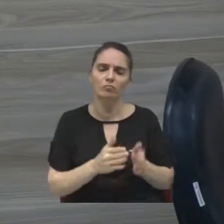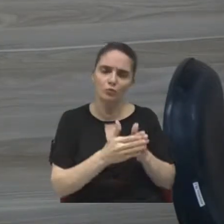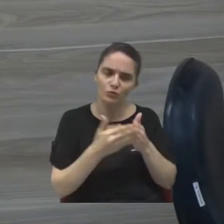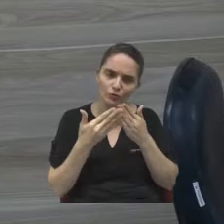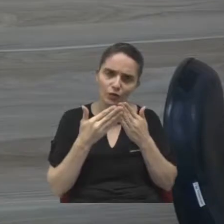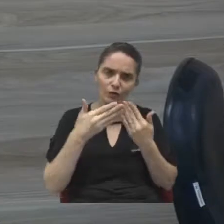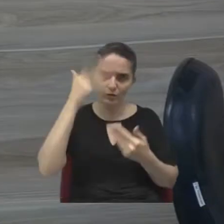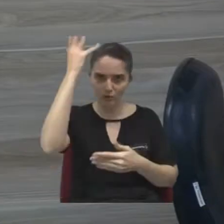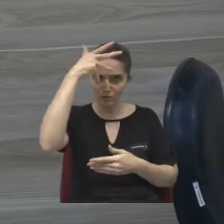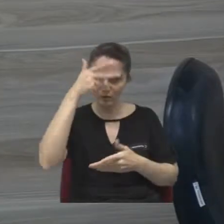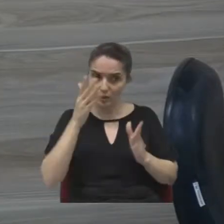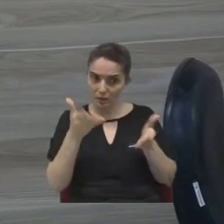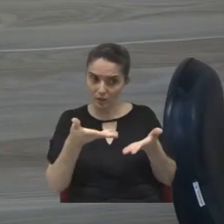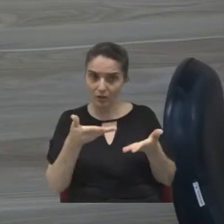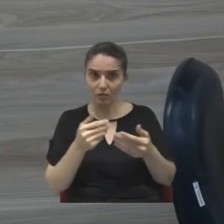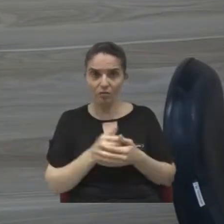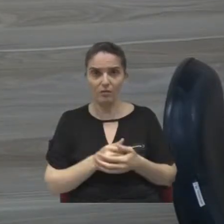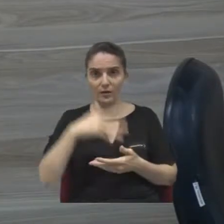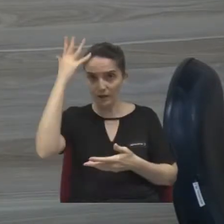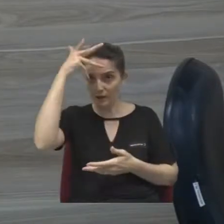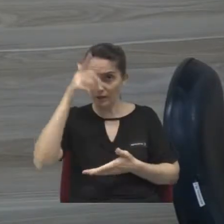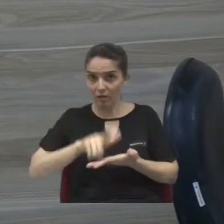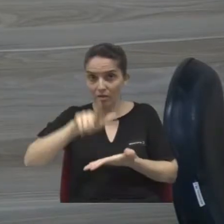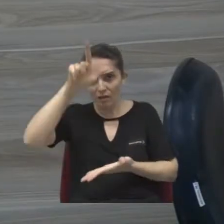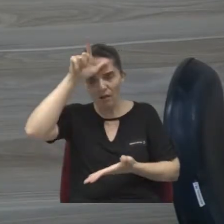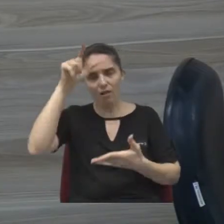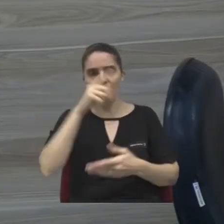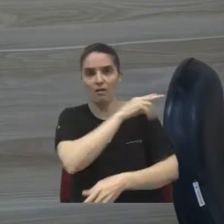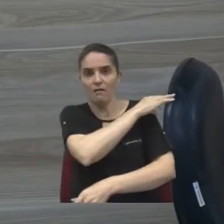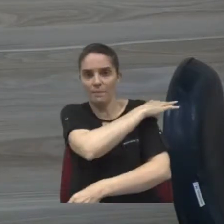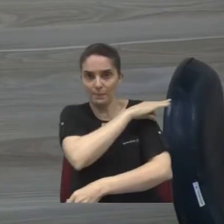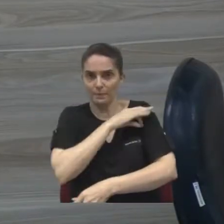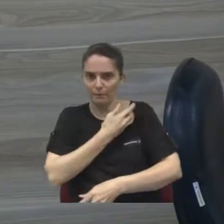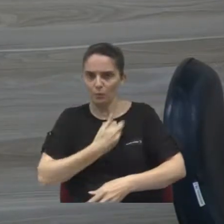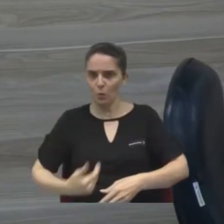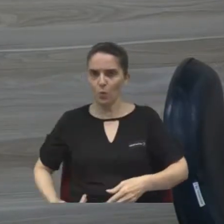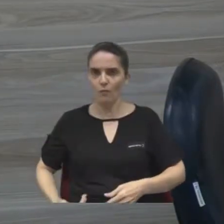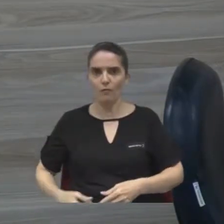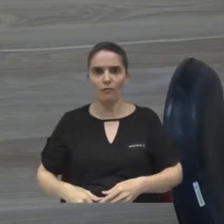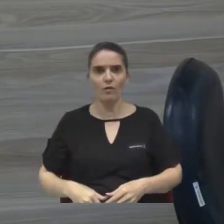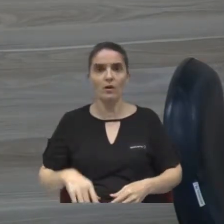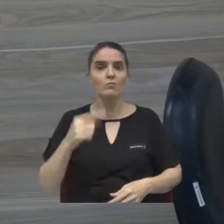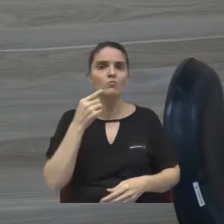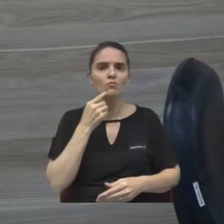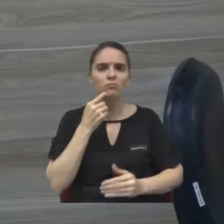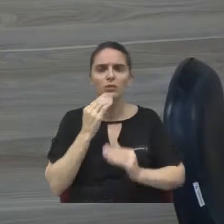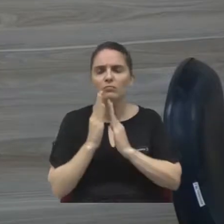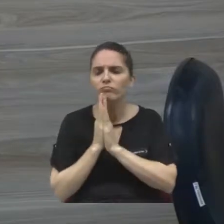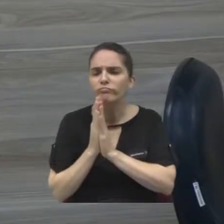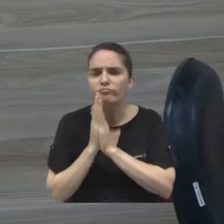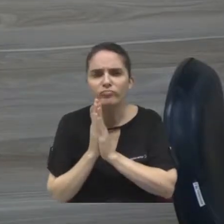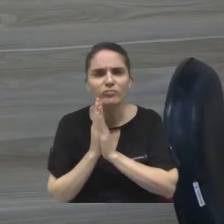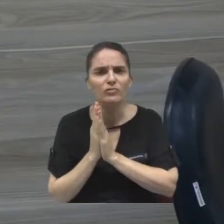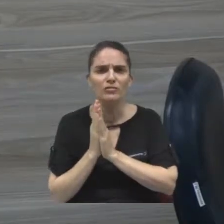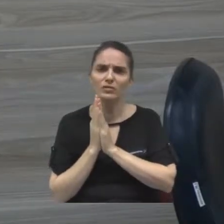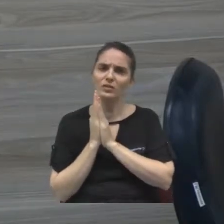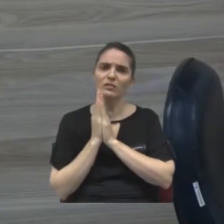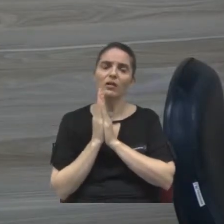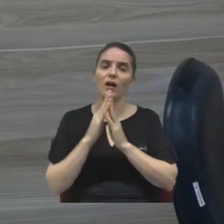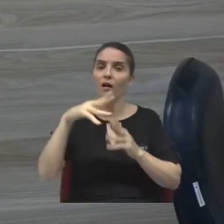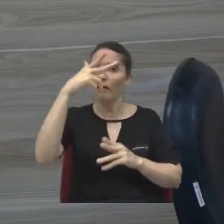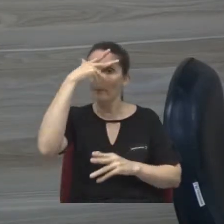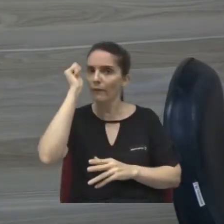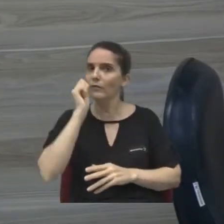nessa nova empreitada da senhora, eu peço, aliás, eu imploro para a senhora que, por favor, que o executivo comece a dar